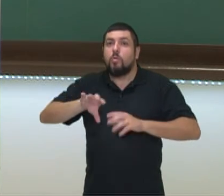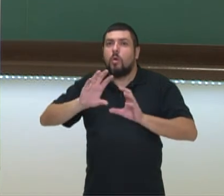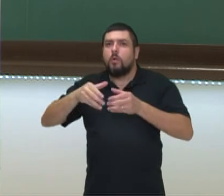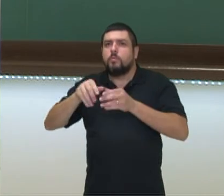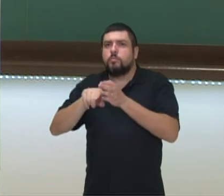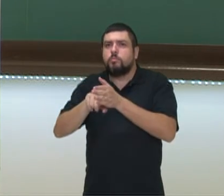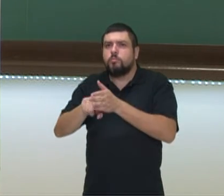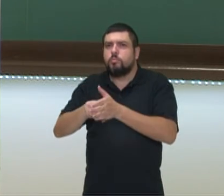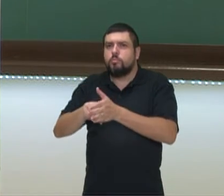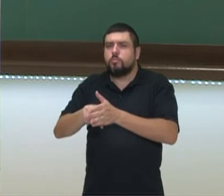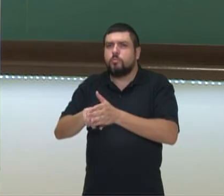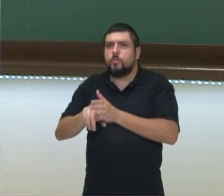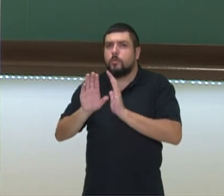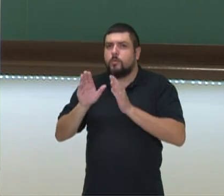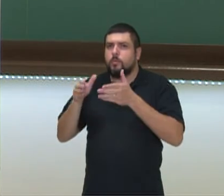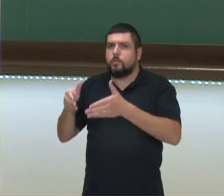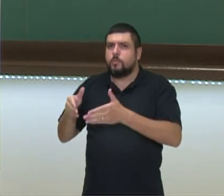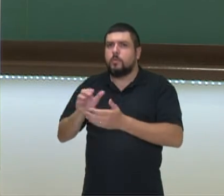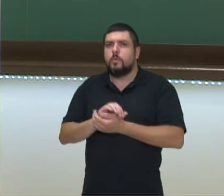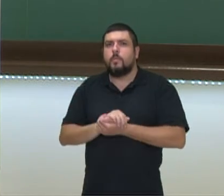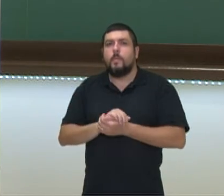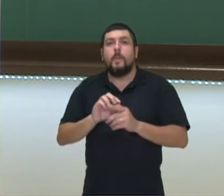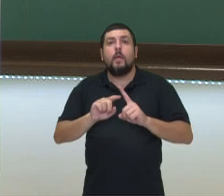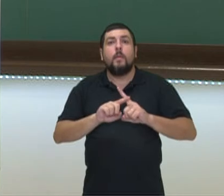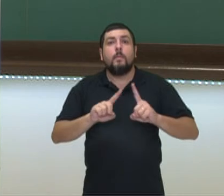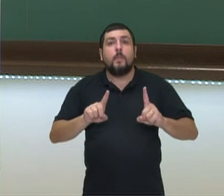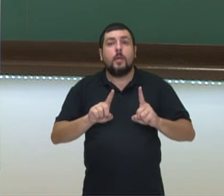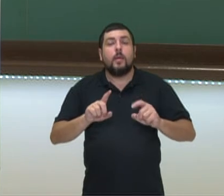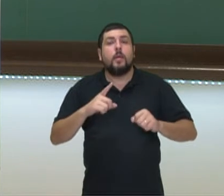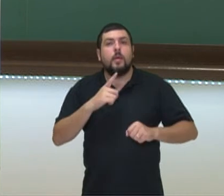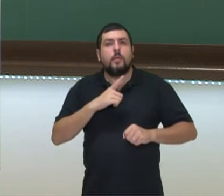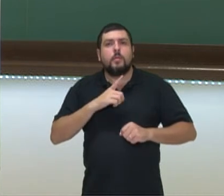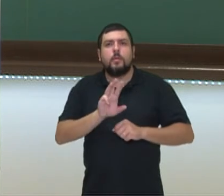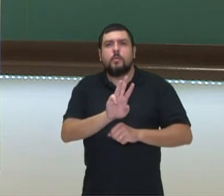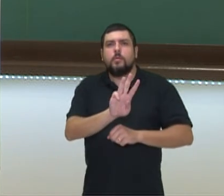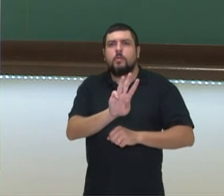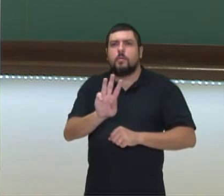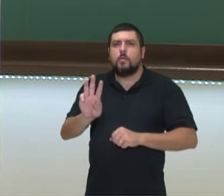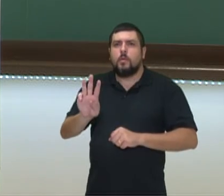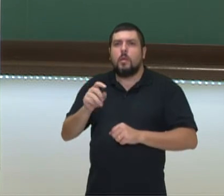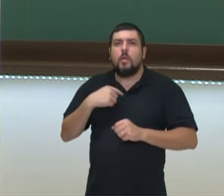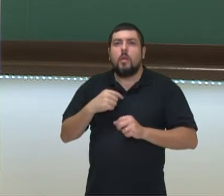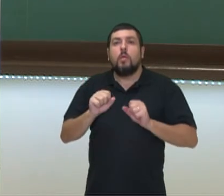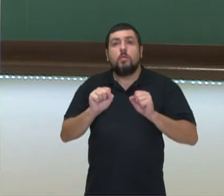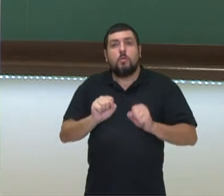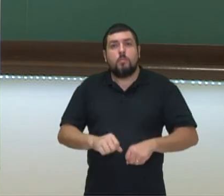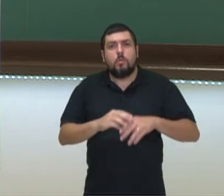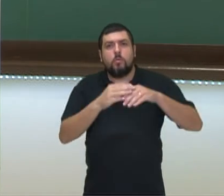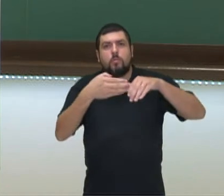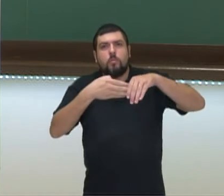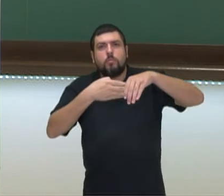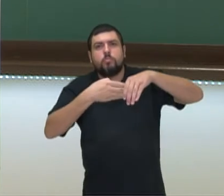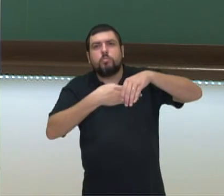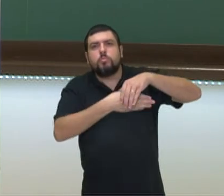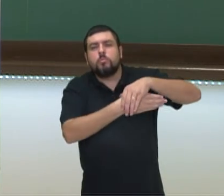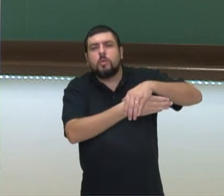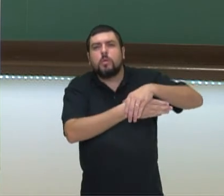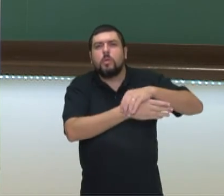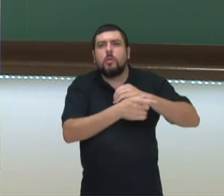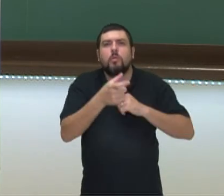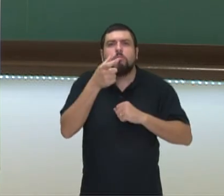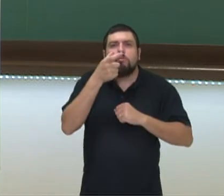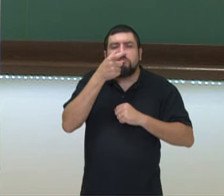arqueólogos. Mas o governo da França mantém, portanto, esse site para que você possa fazer um tour virtual por esse conjunto